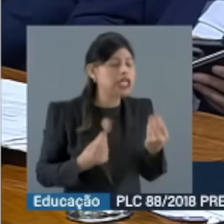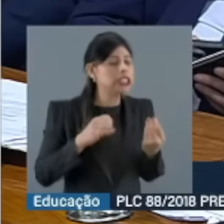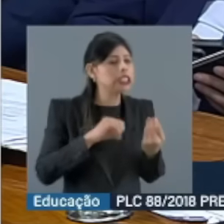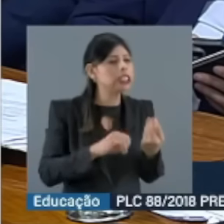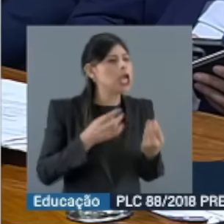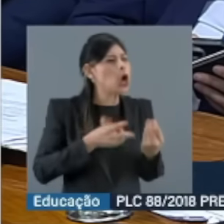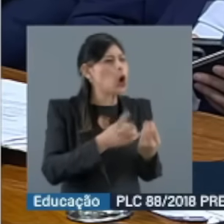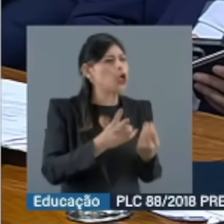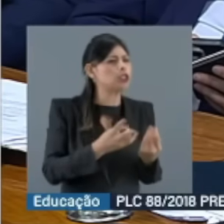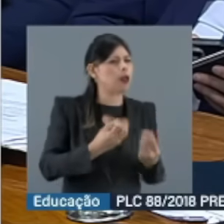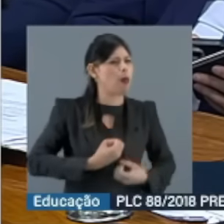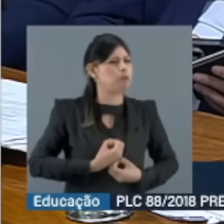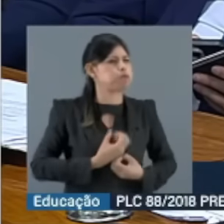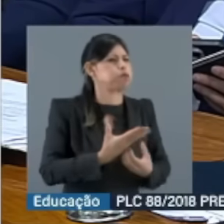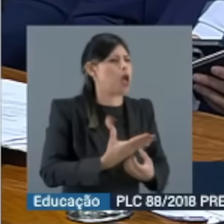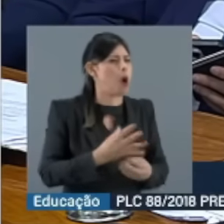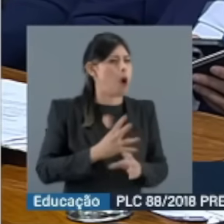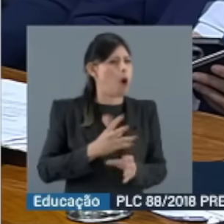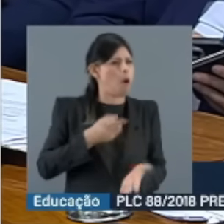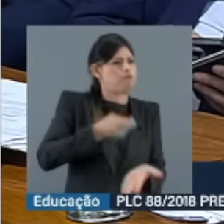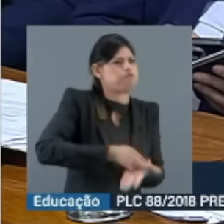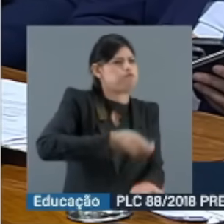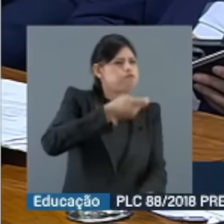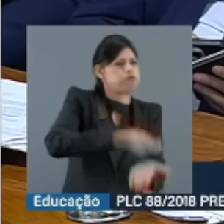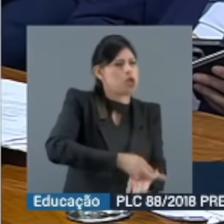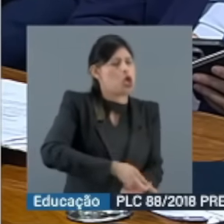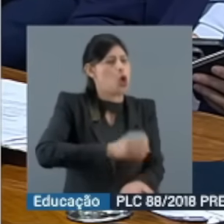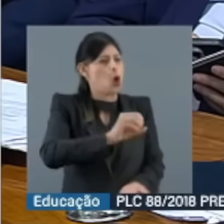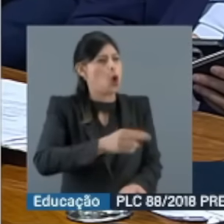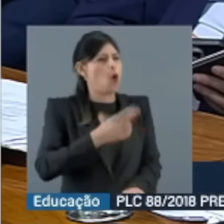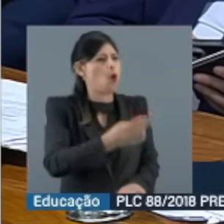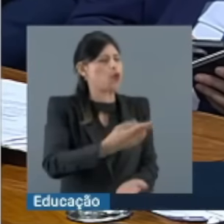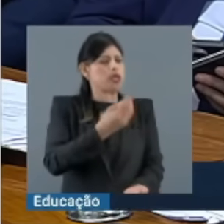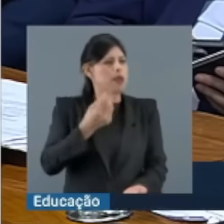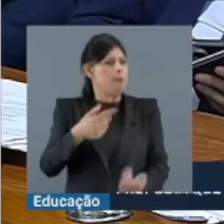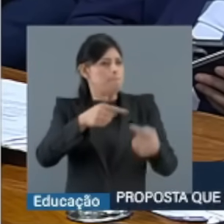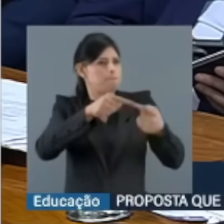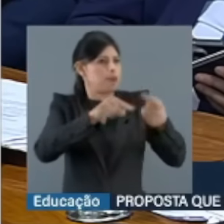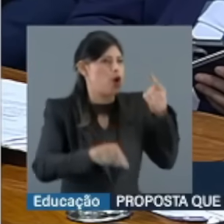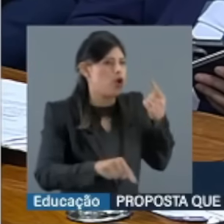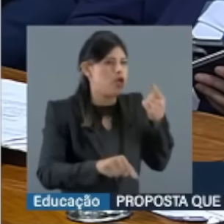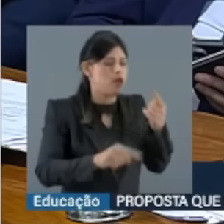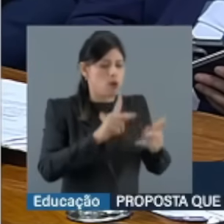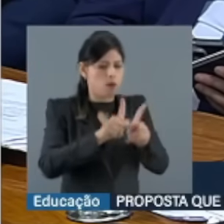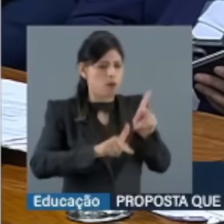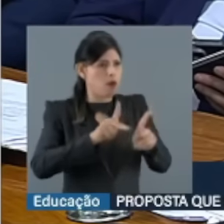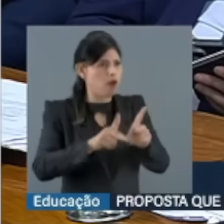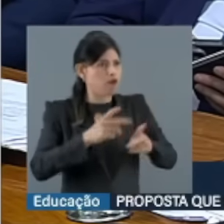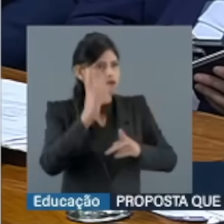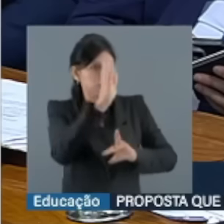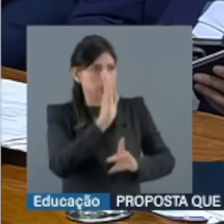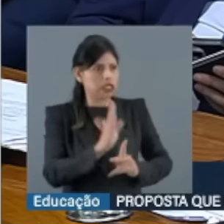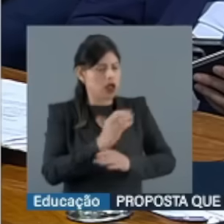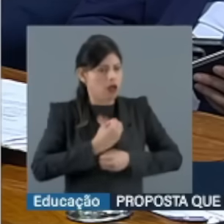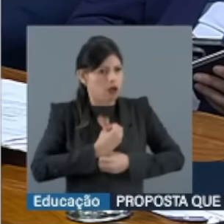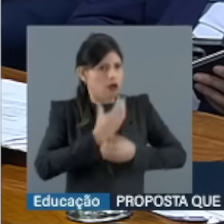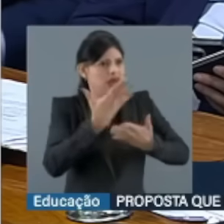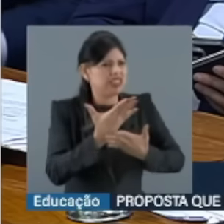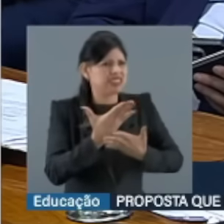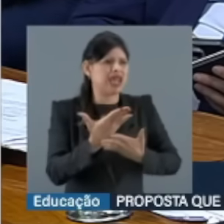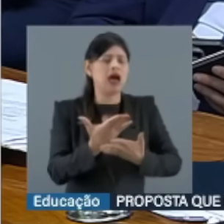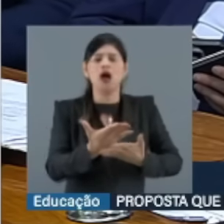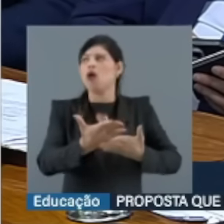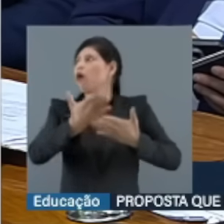a forçação de situações em que impede que os cidadãos brasileiros possam se manifestar tá gerando um clima